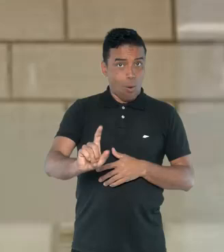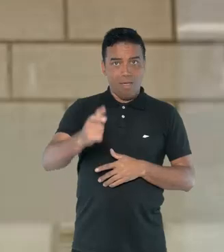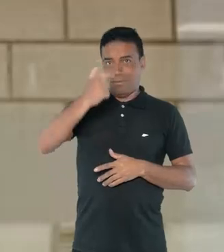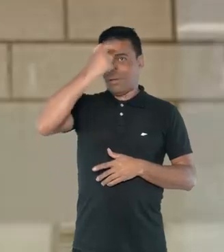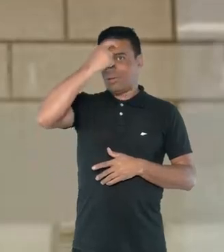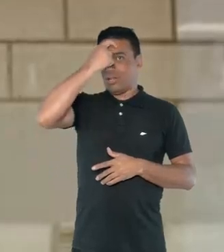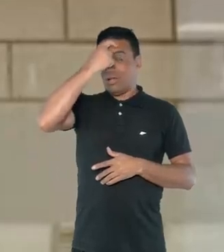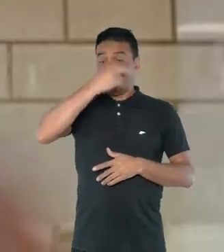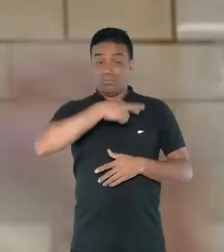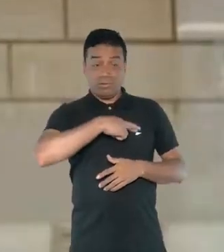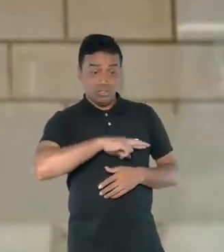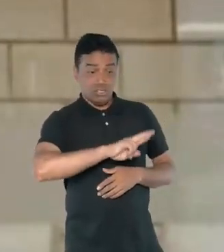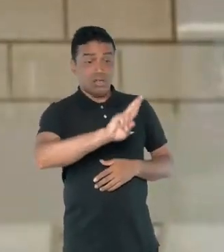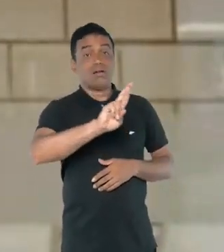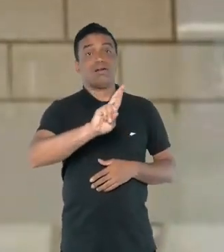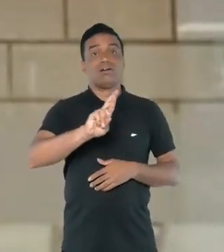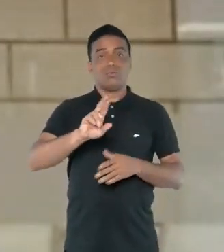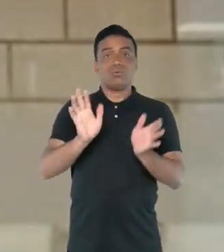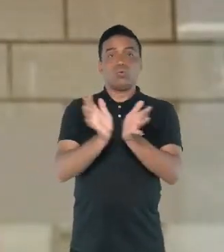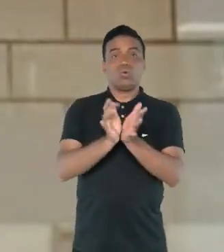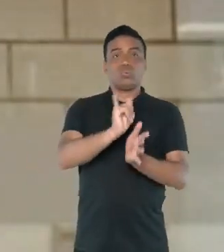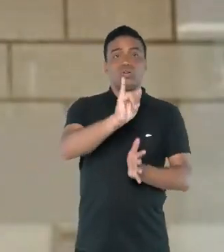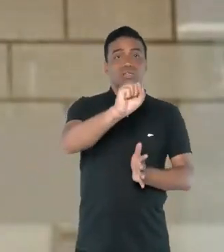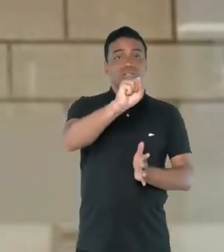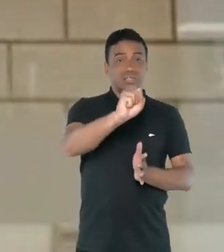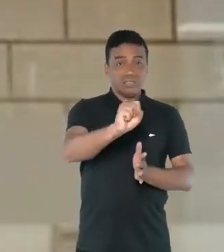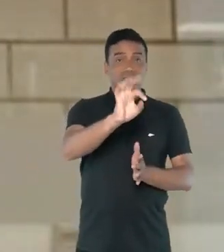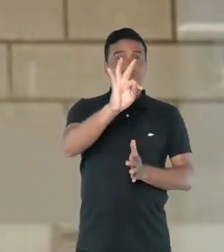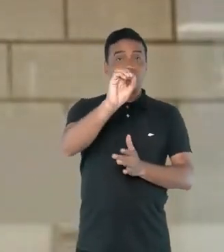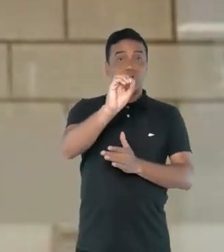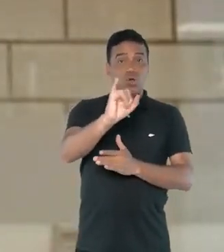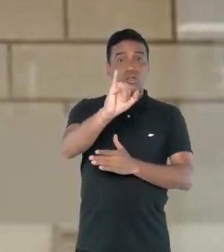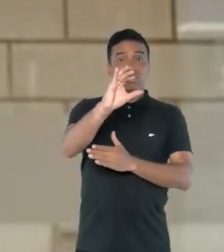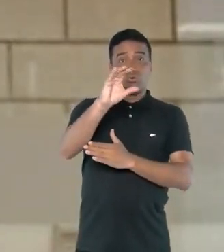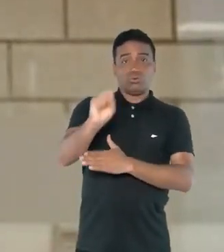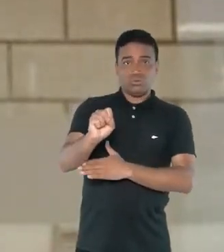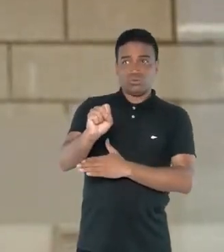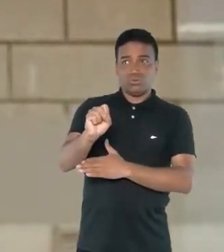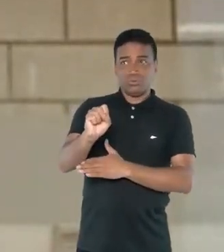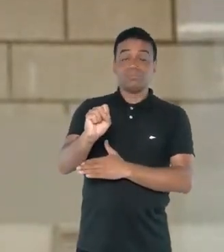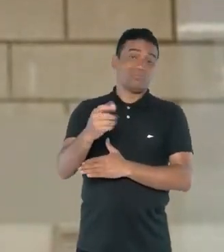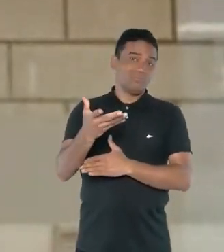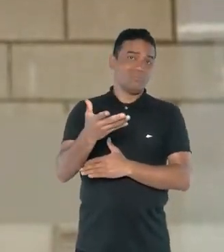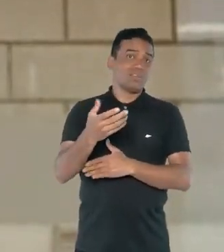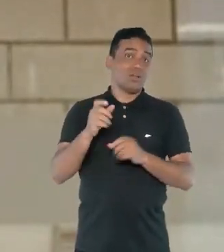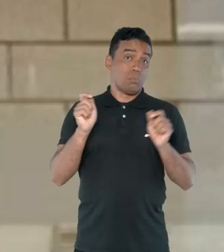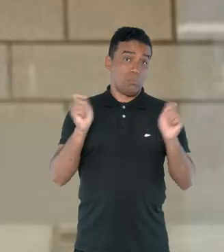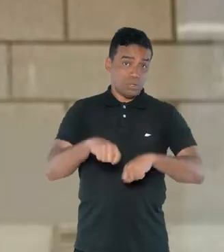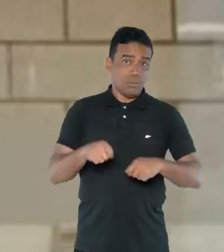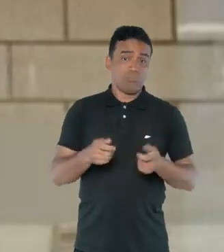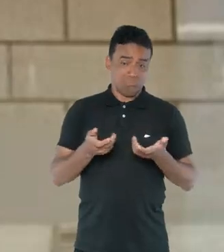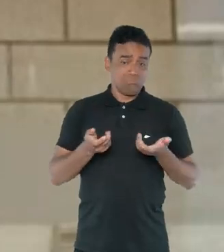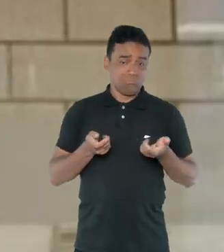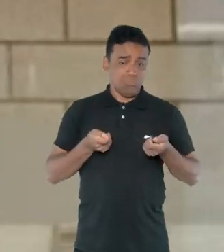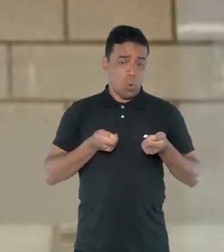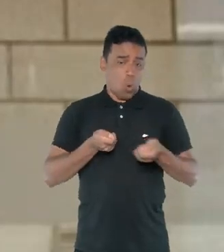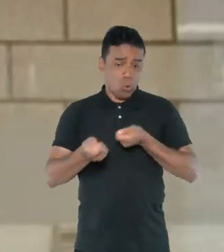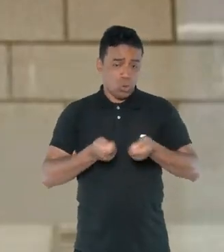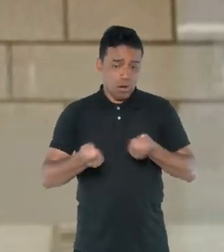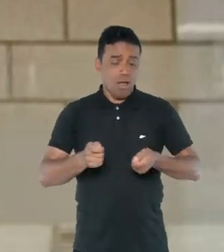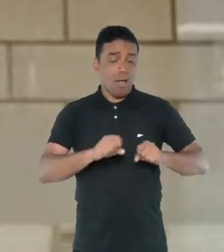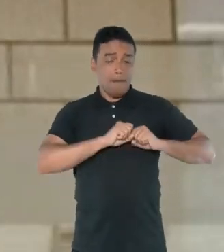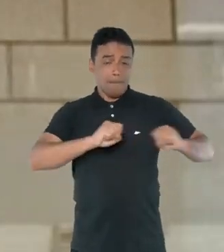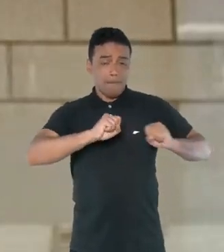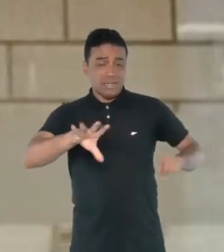e a religião, os estoicos, e de certa forma, né, até o senso comum, não, nós podemos controlar, né, as